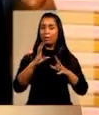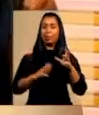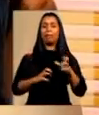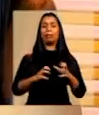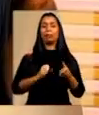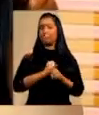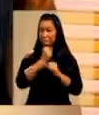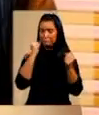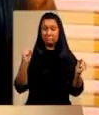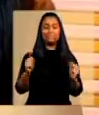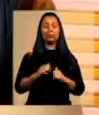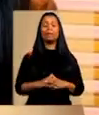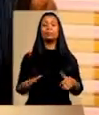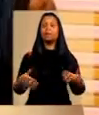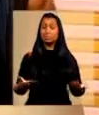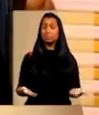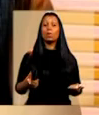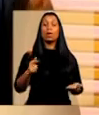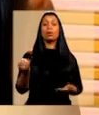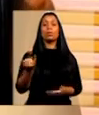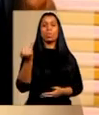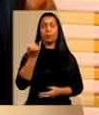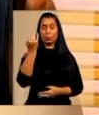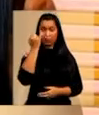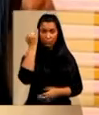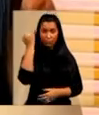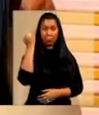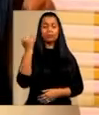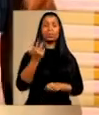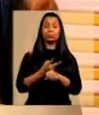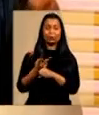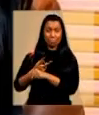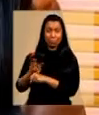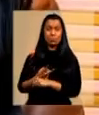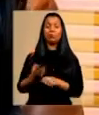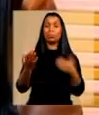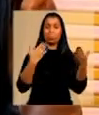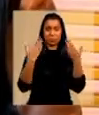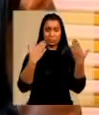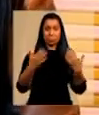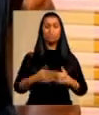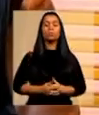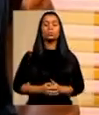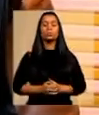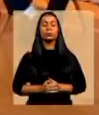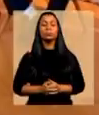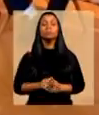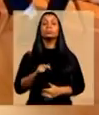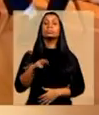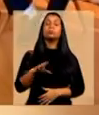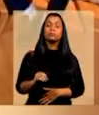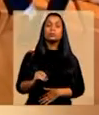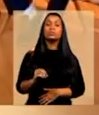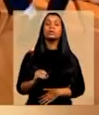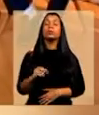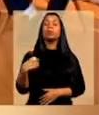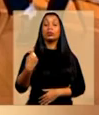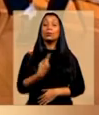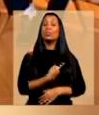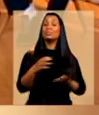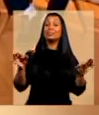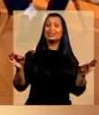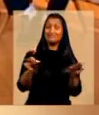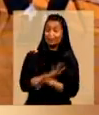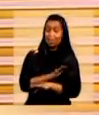brigas, estresse. Né? Então, é muito importante a procura por uma psicoterapia. Ô, Leonardo, e para a